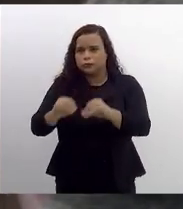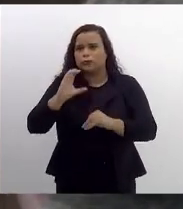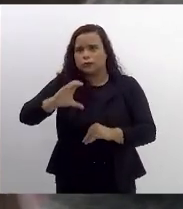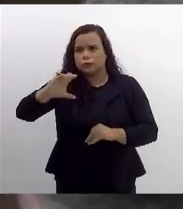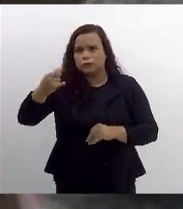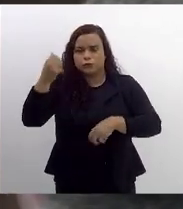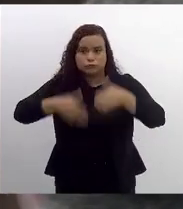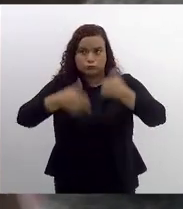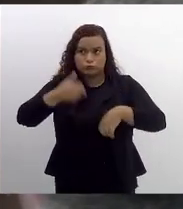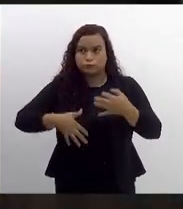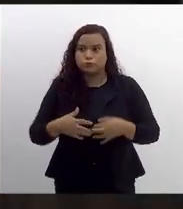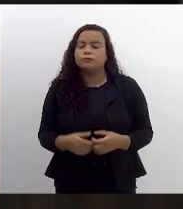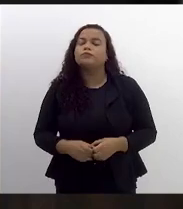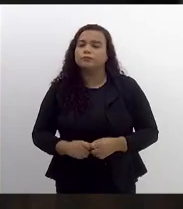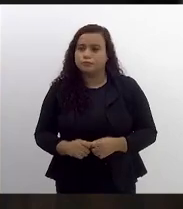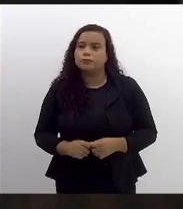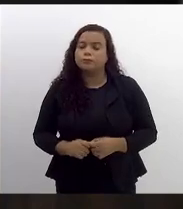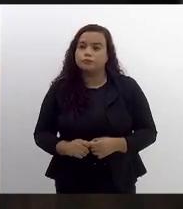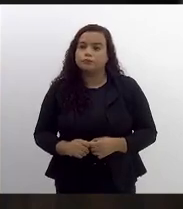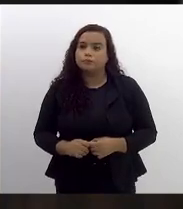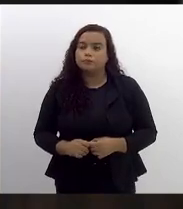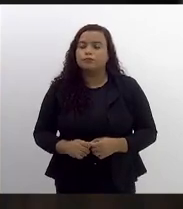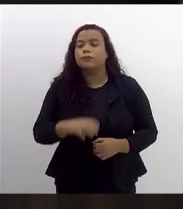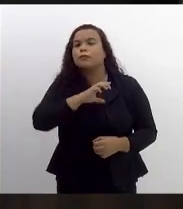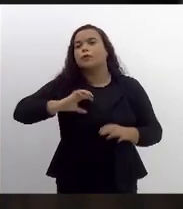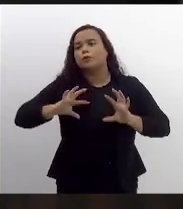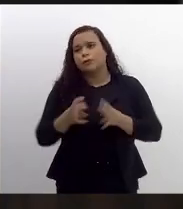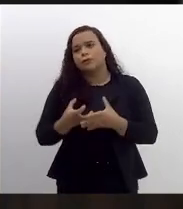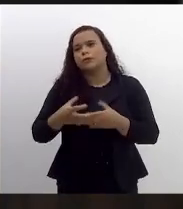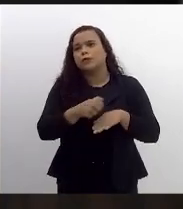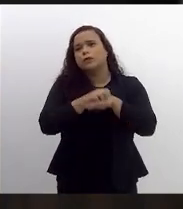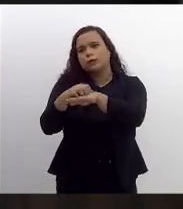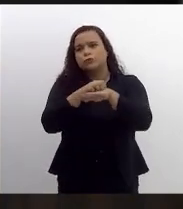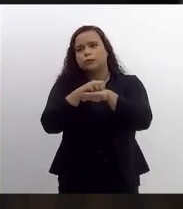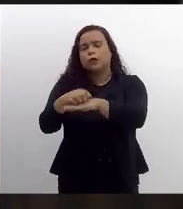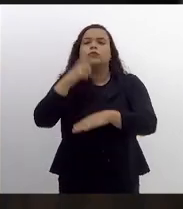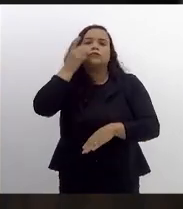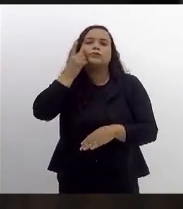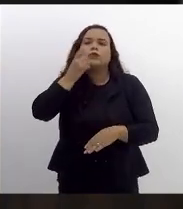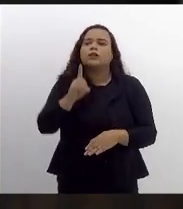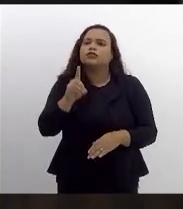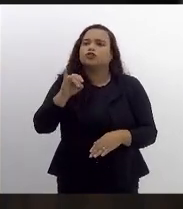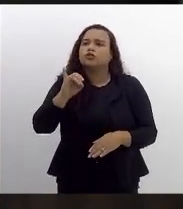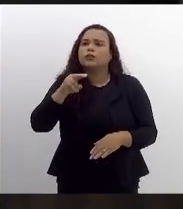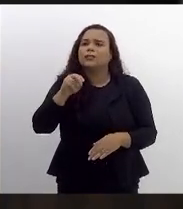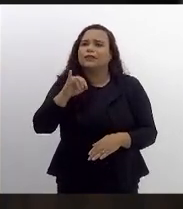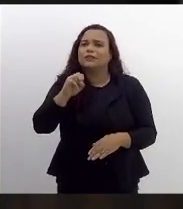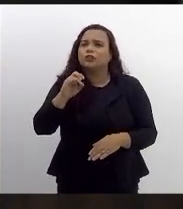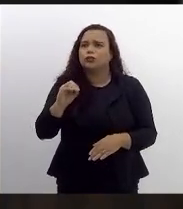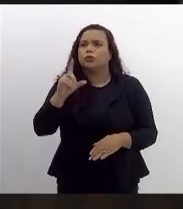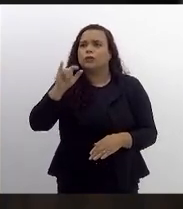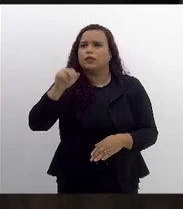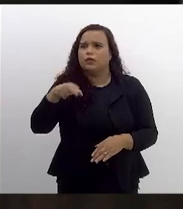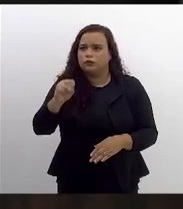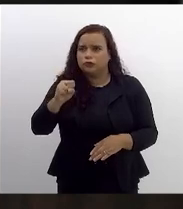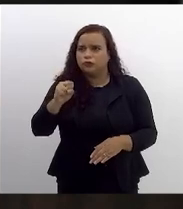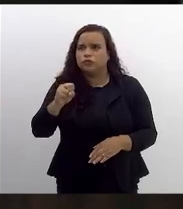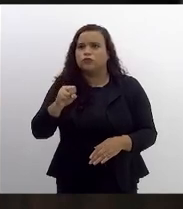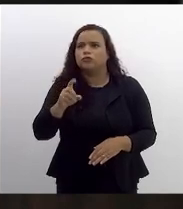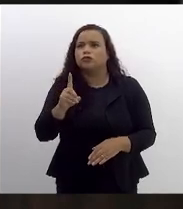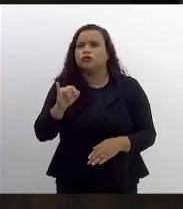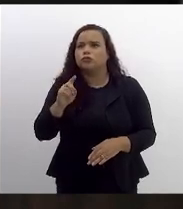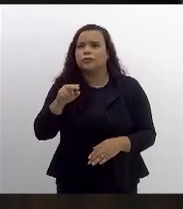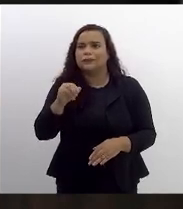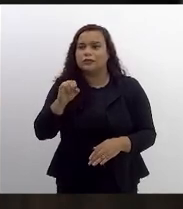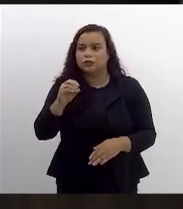ccj se toma e pela comissão de transporte Deputado Dionísio Lins o resultado